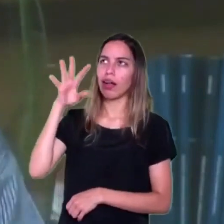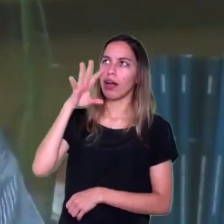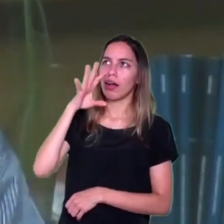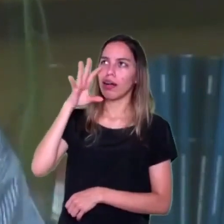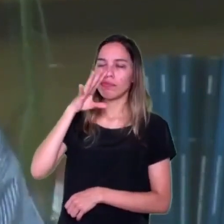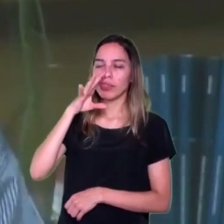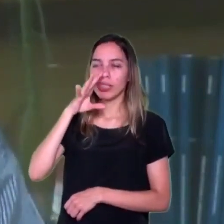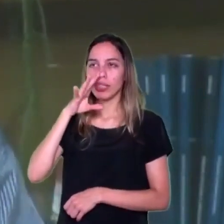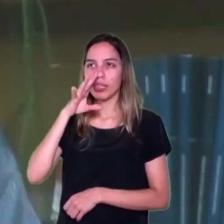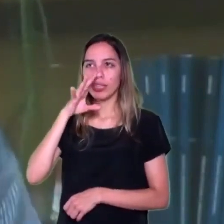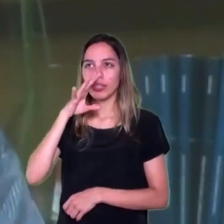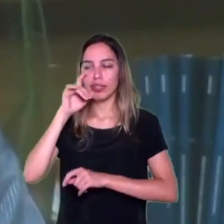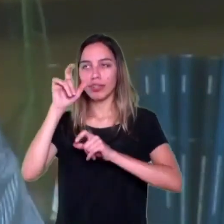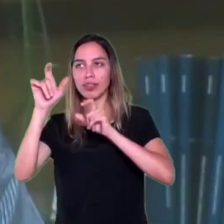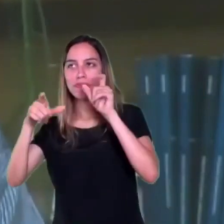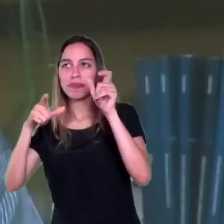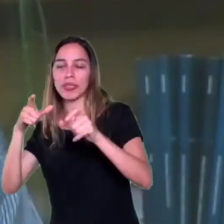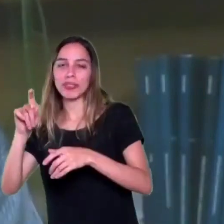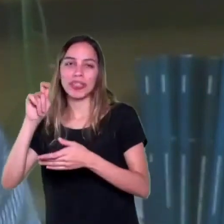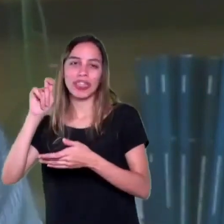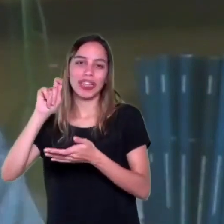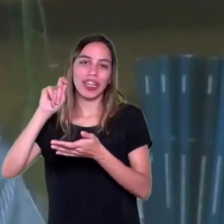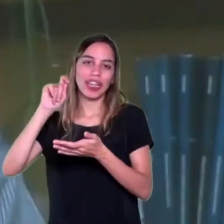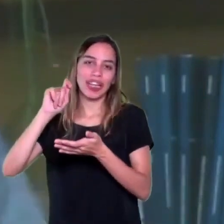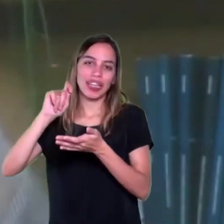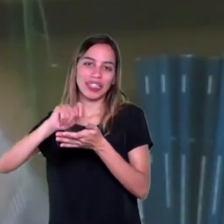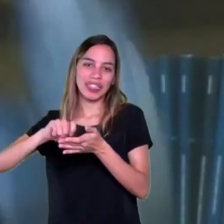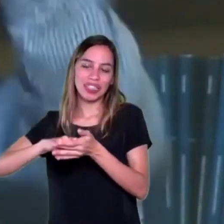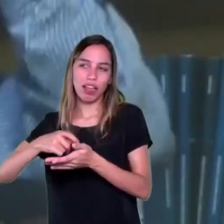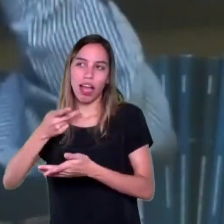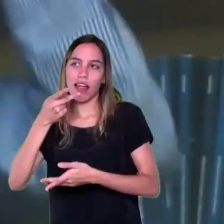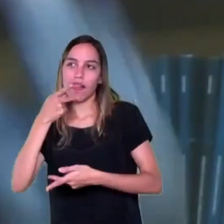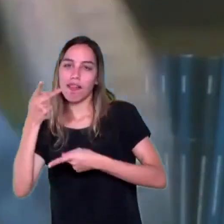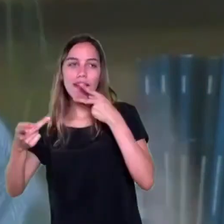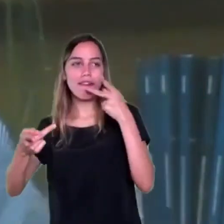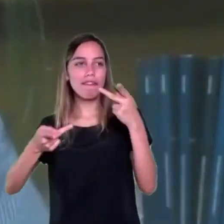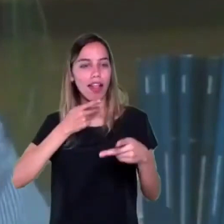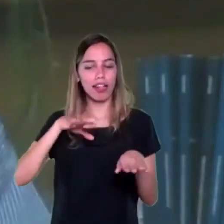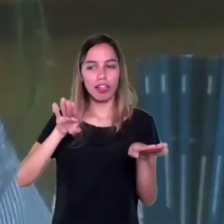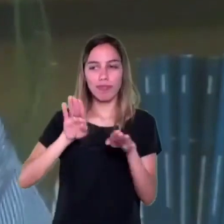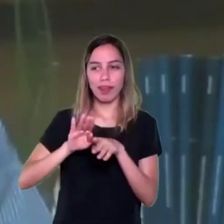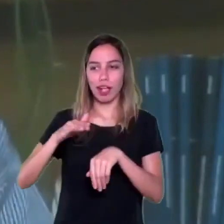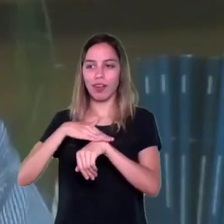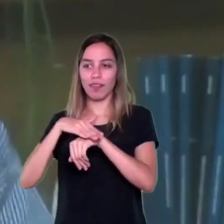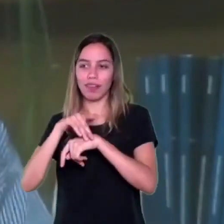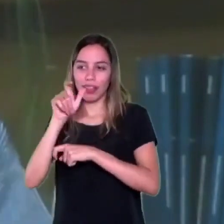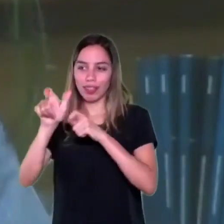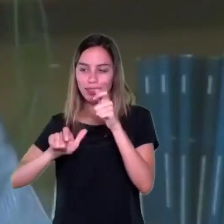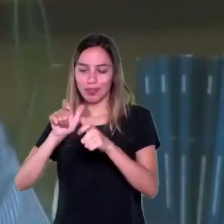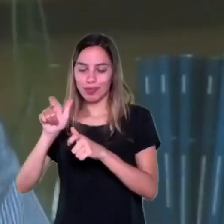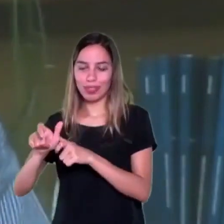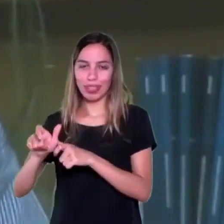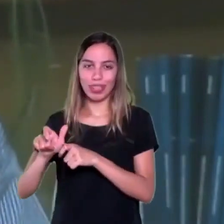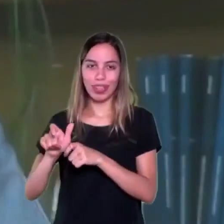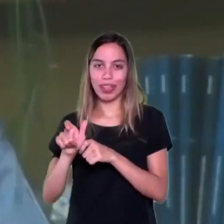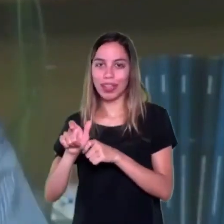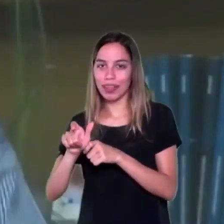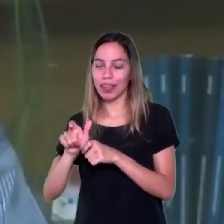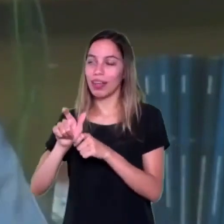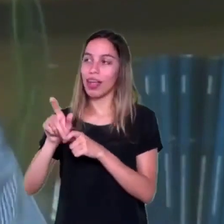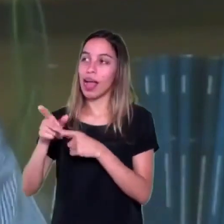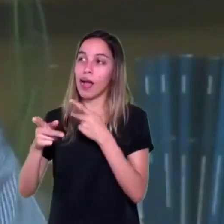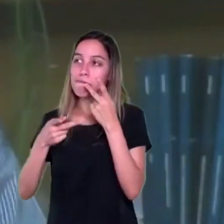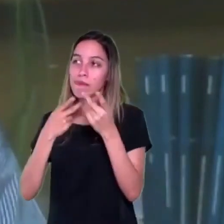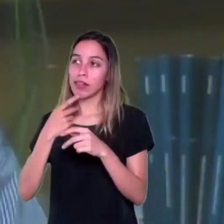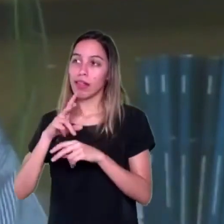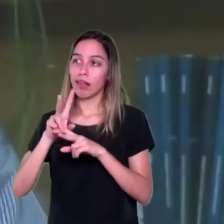escritores favoritos falarem, conversarem com o público sob, né, a direção do nosso querido